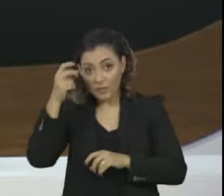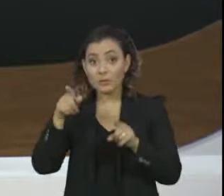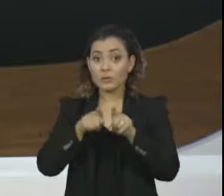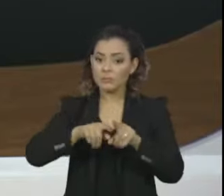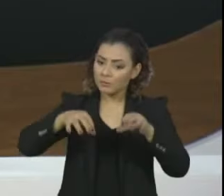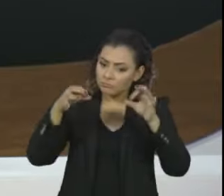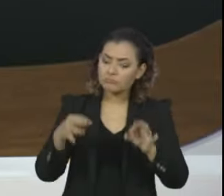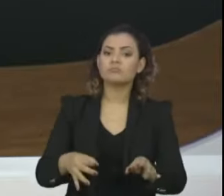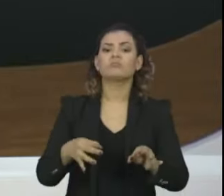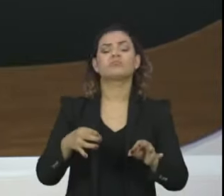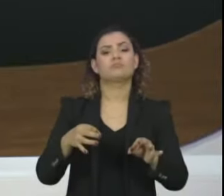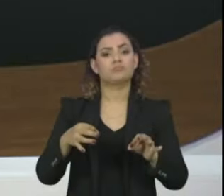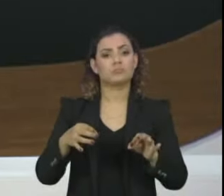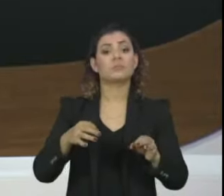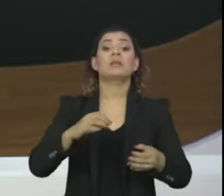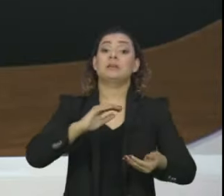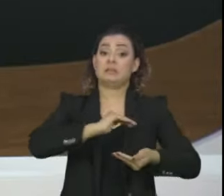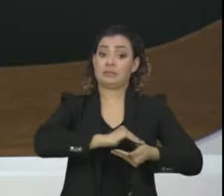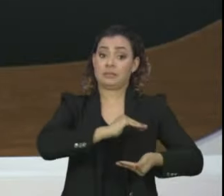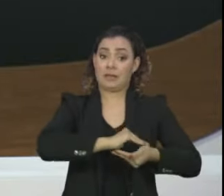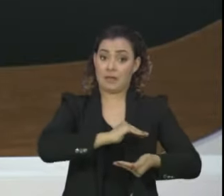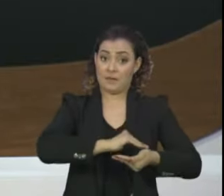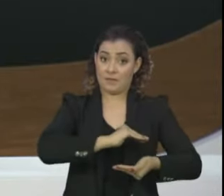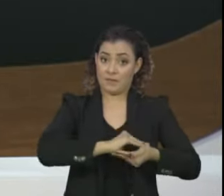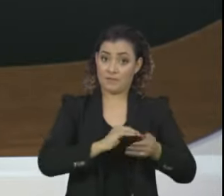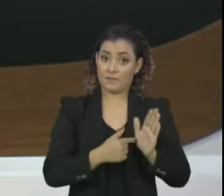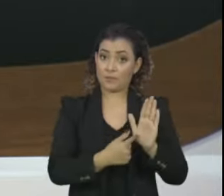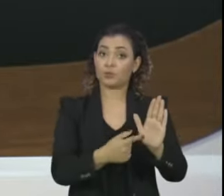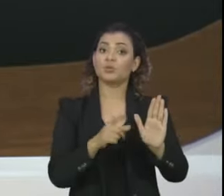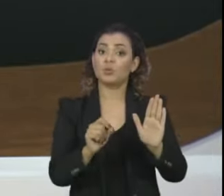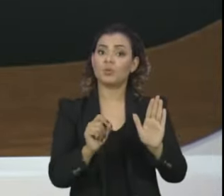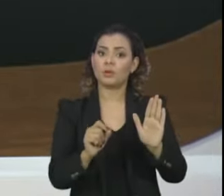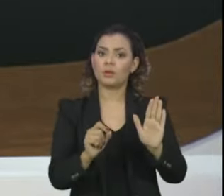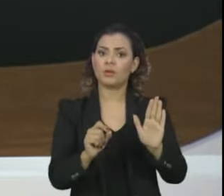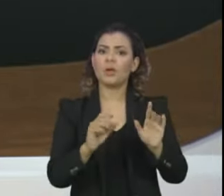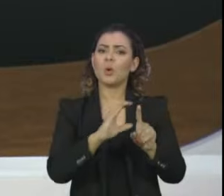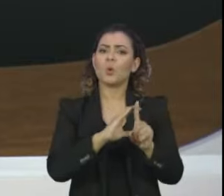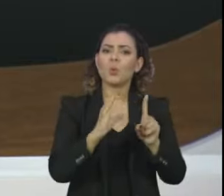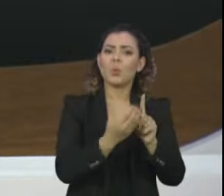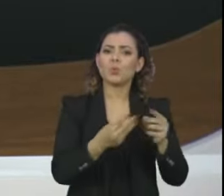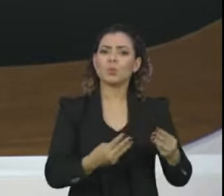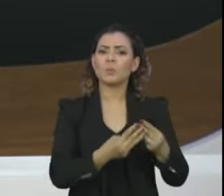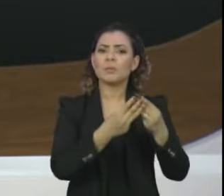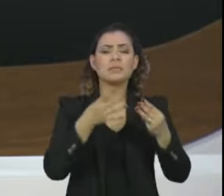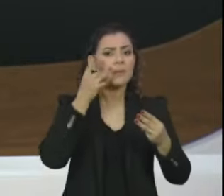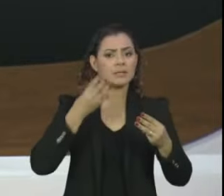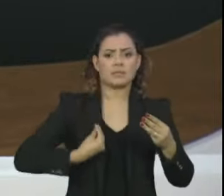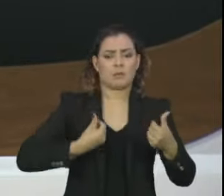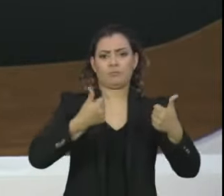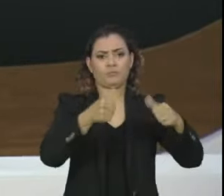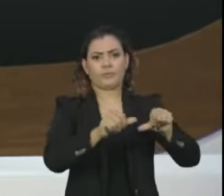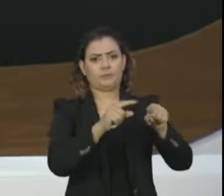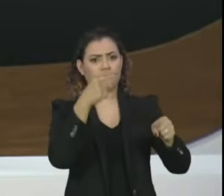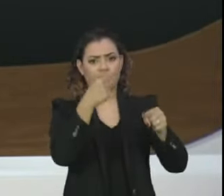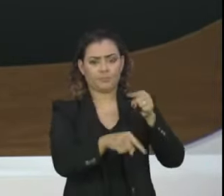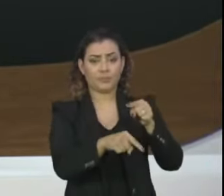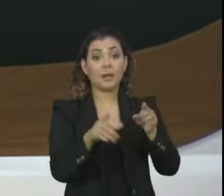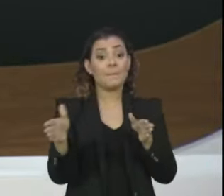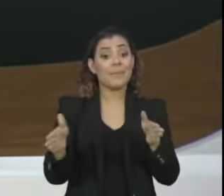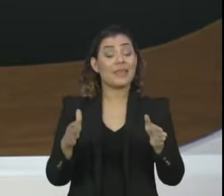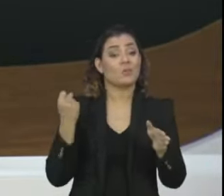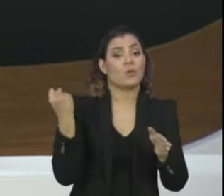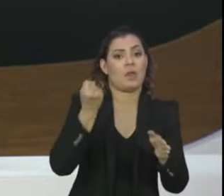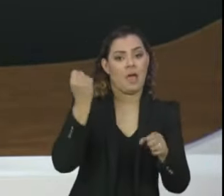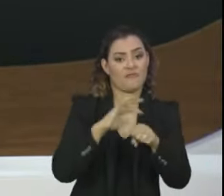depois confirmada pelo superior Supremo Tribunal Federal da realização de cultos e missas presenciais nessa fase